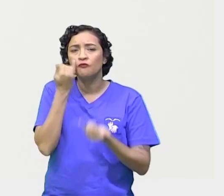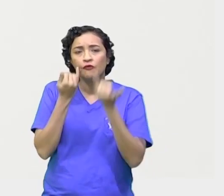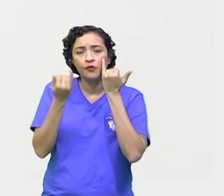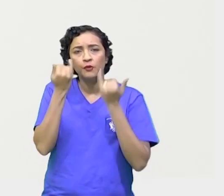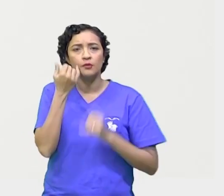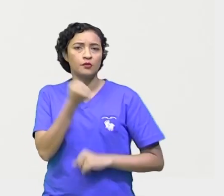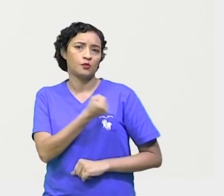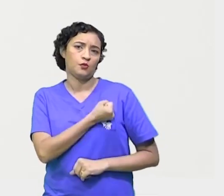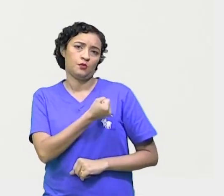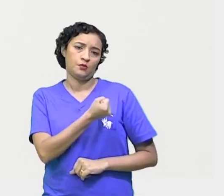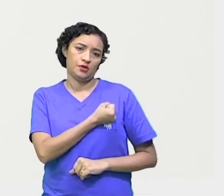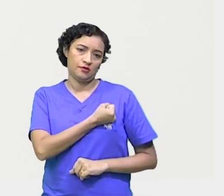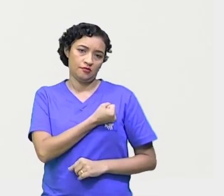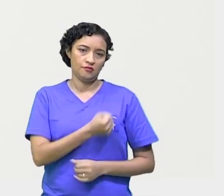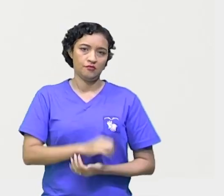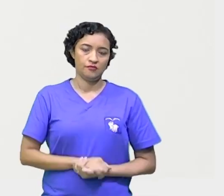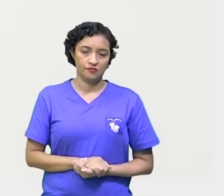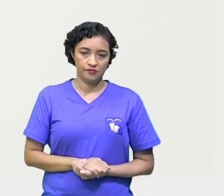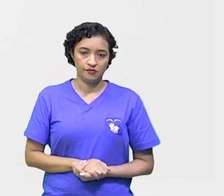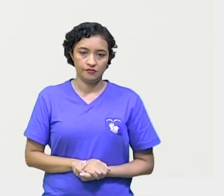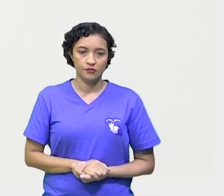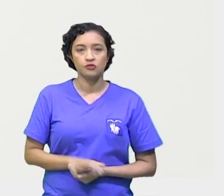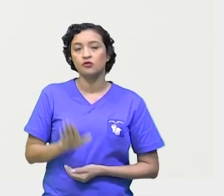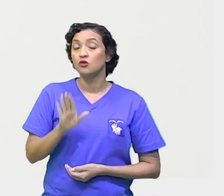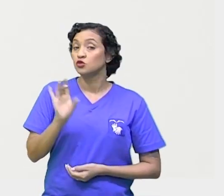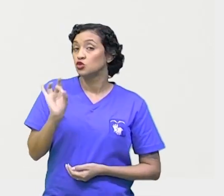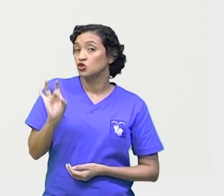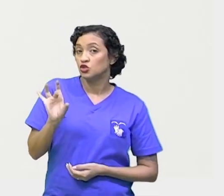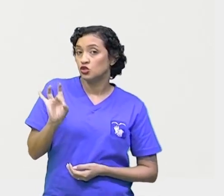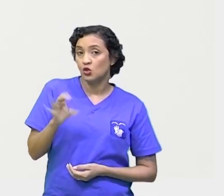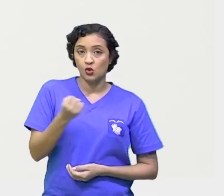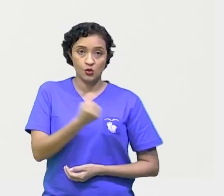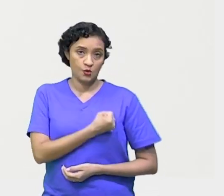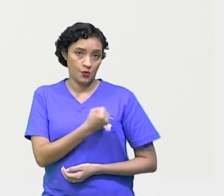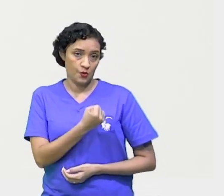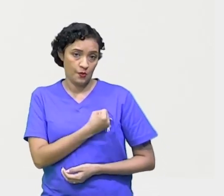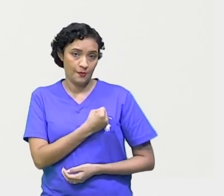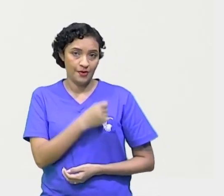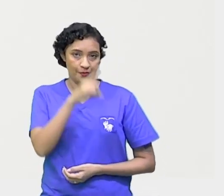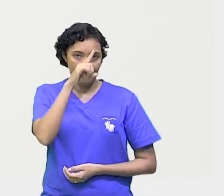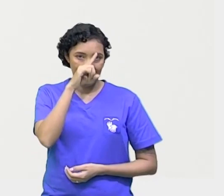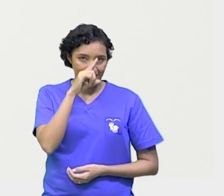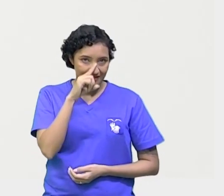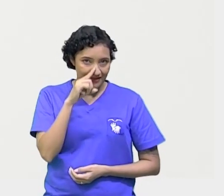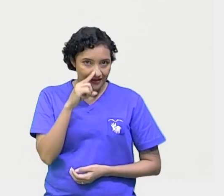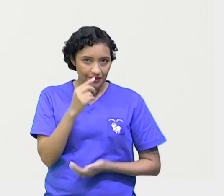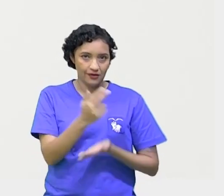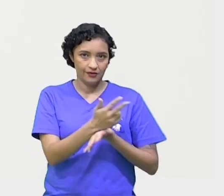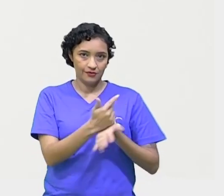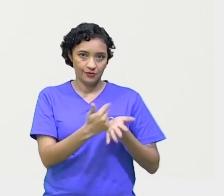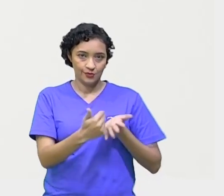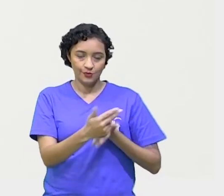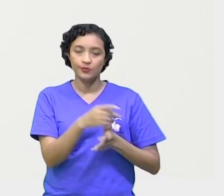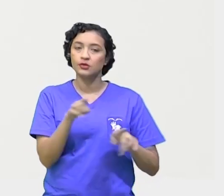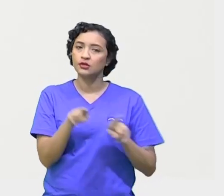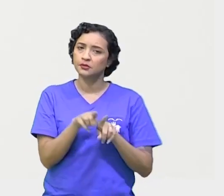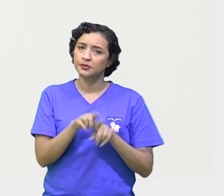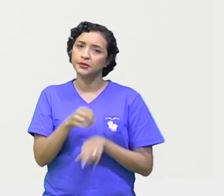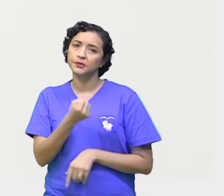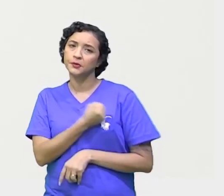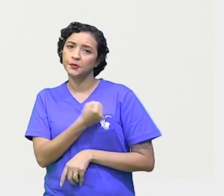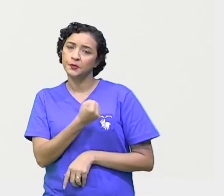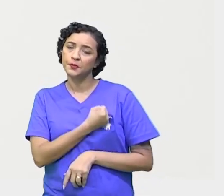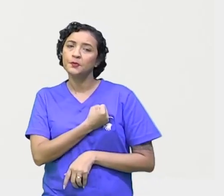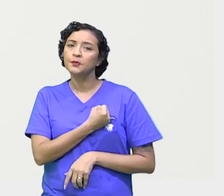ele deu apenas esses dois triângulos a estrangula amarelo e esse triângulo azul e como